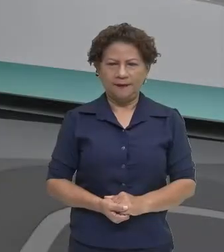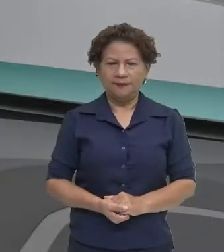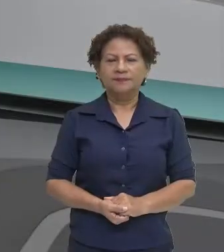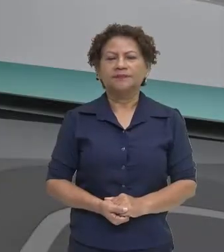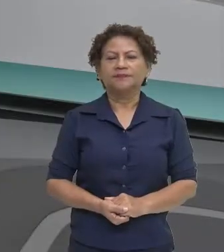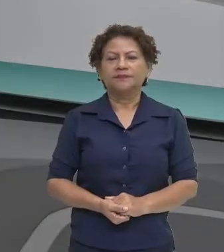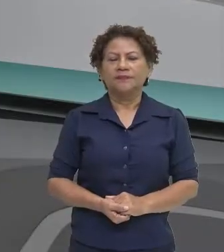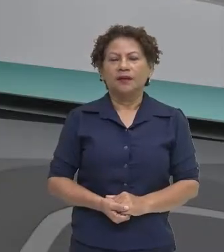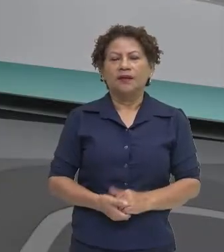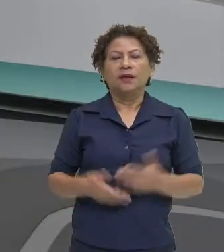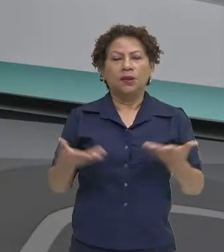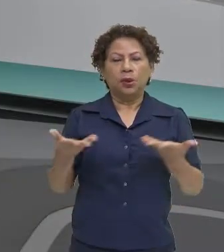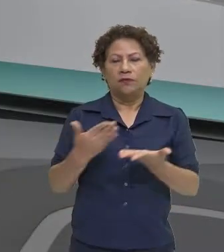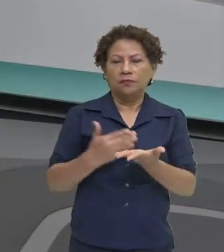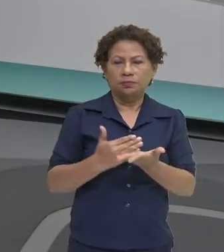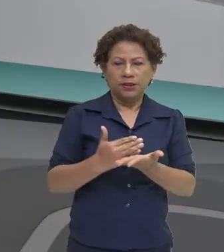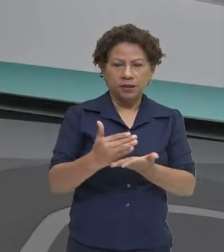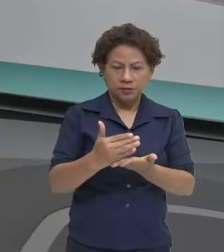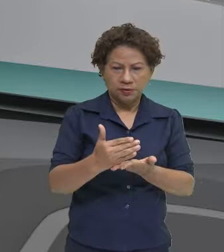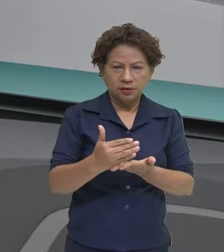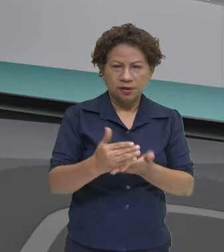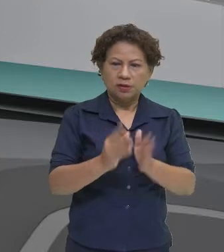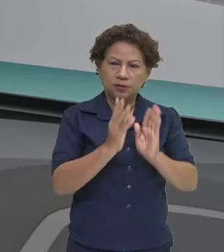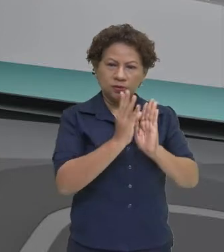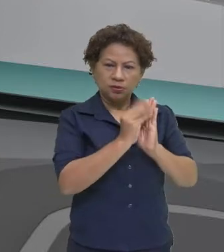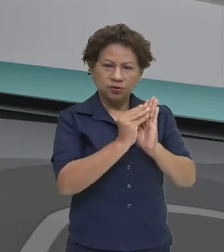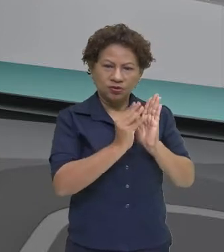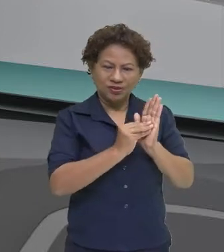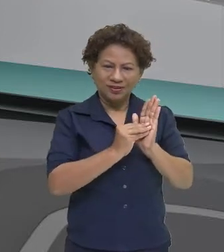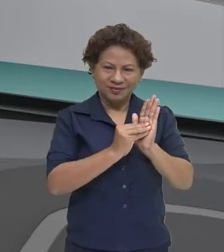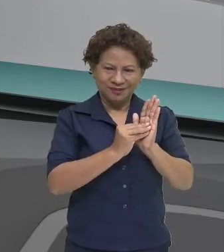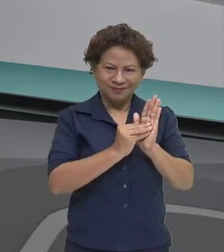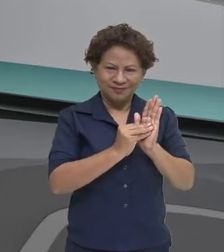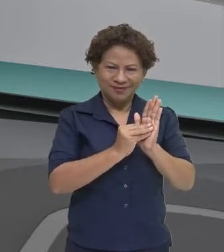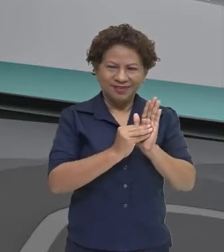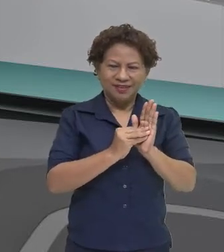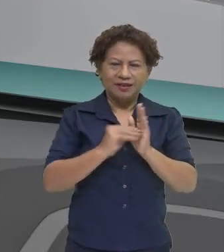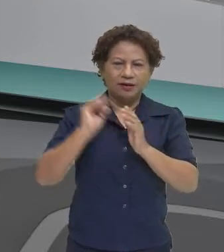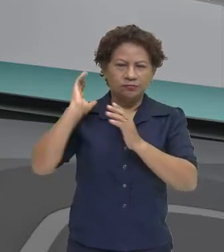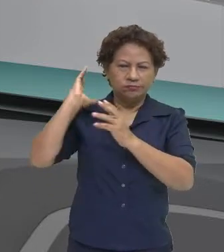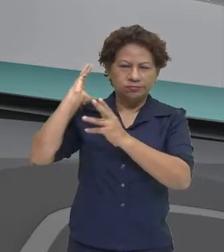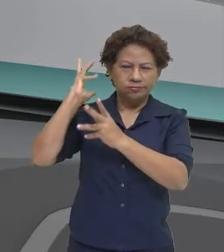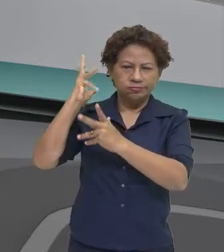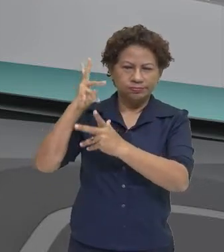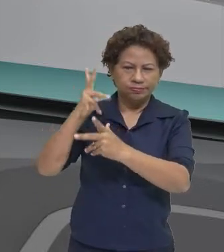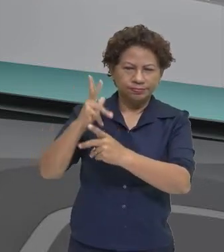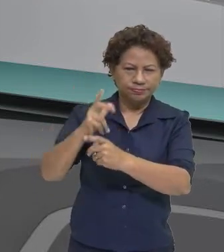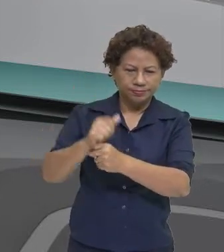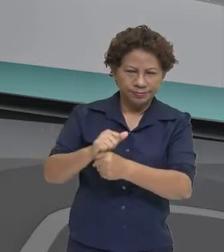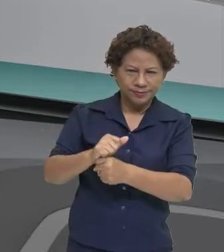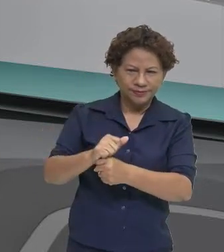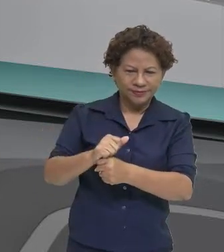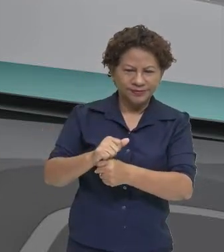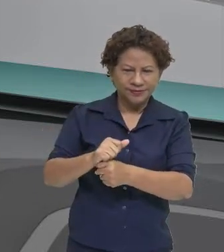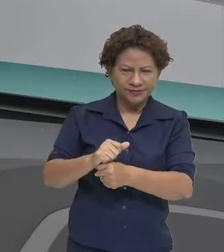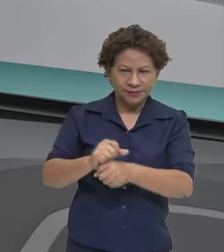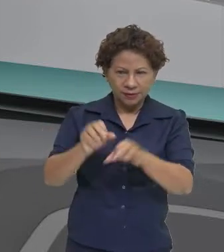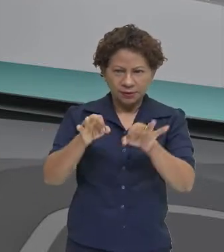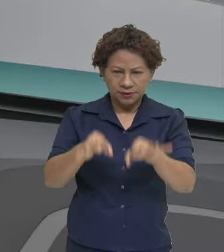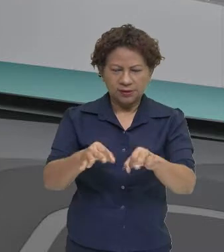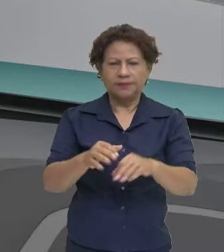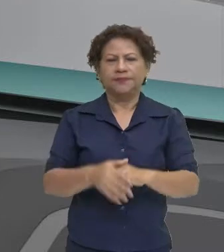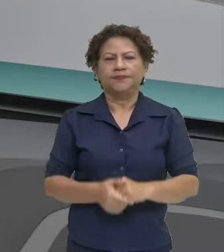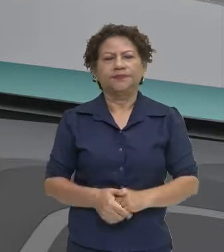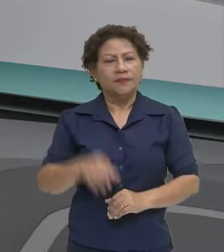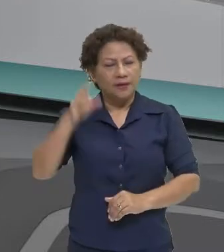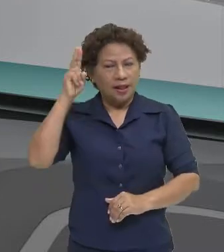Muito bem, então vamos dar início agora ao nosso conteúdo que nós vimos durante nosso percurso da segunda unidade, certo? No primeiro momento